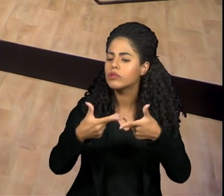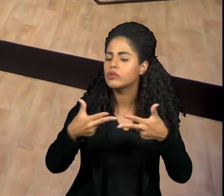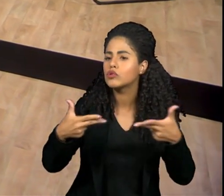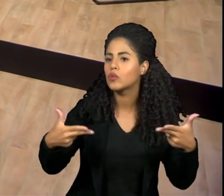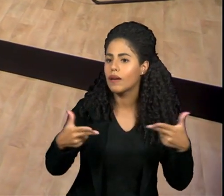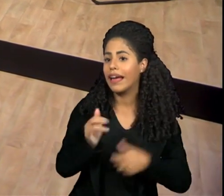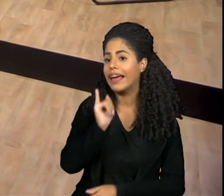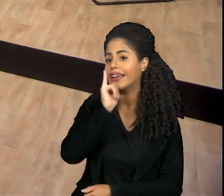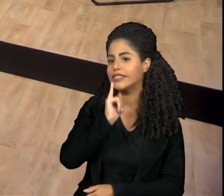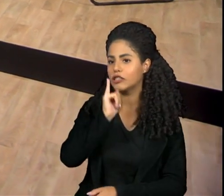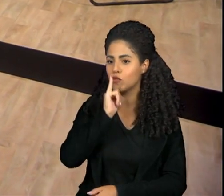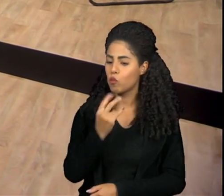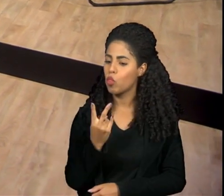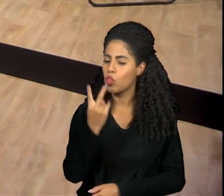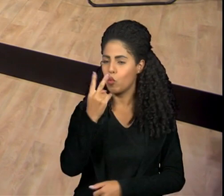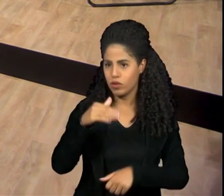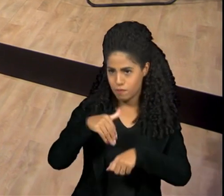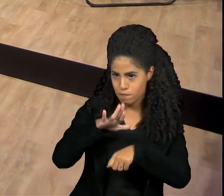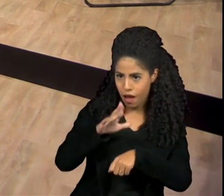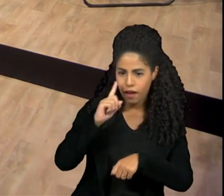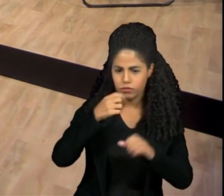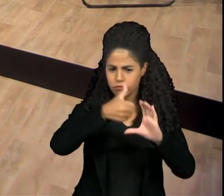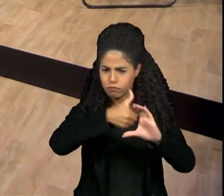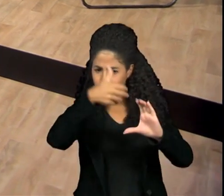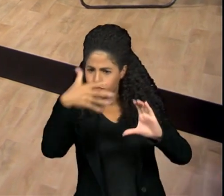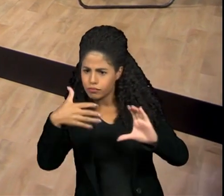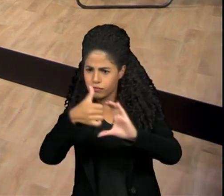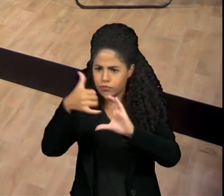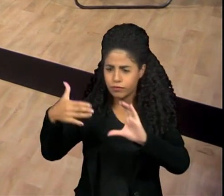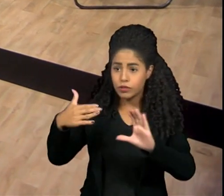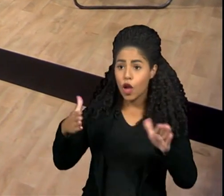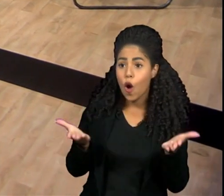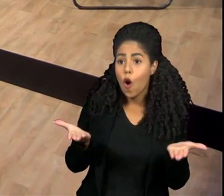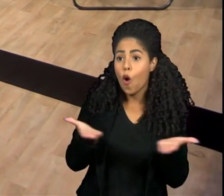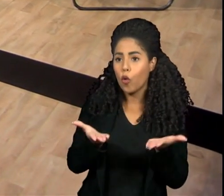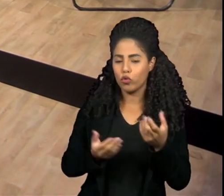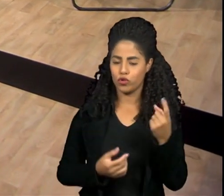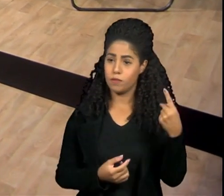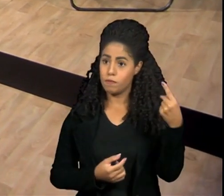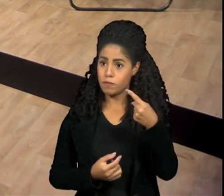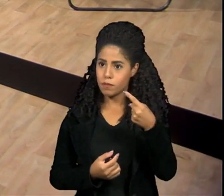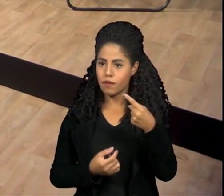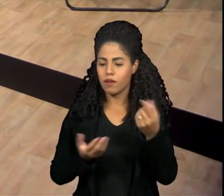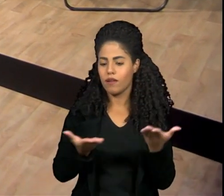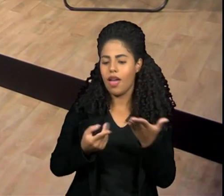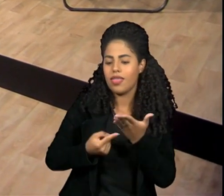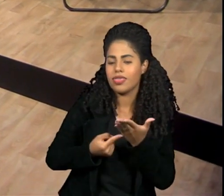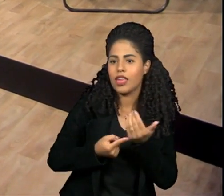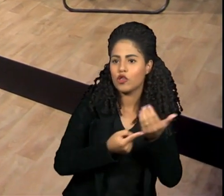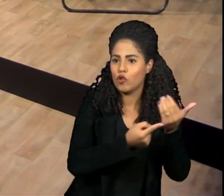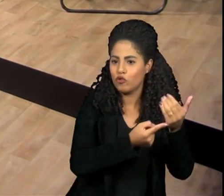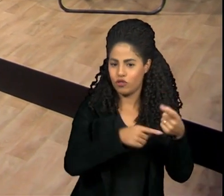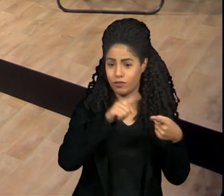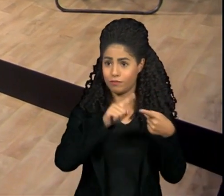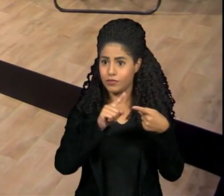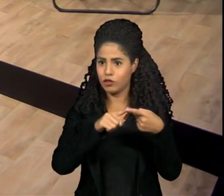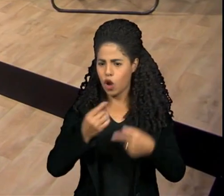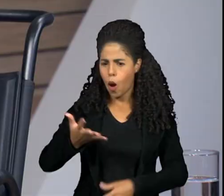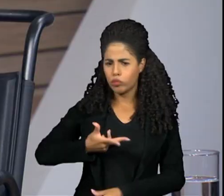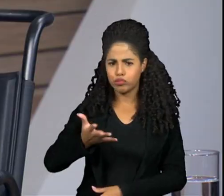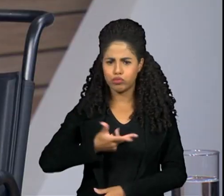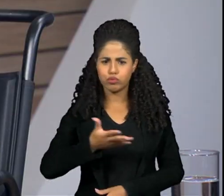2 componentes a mais que são, acho que, característicos do nosso tempo. O primeiro é a tecnologia. A tecnologia acelera